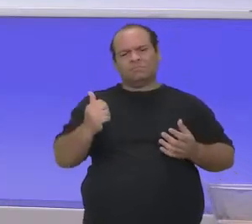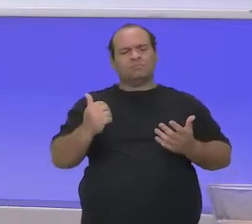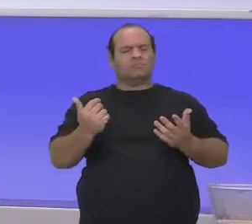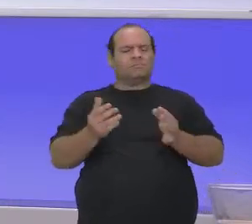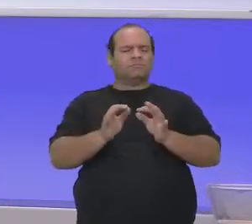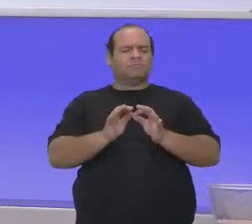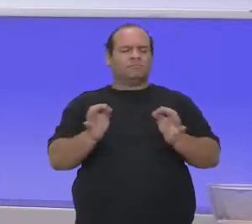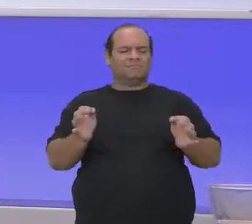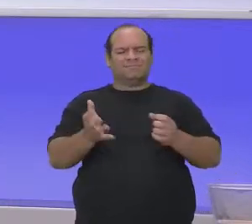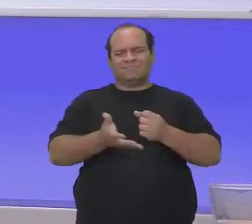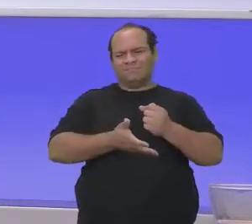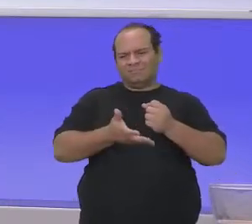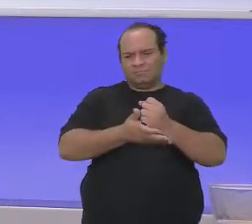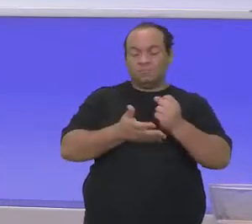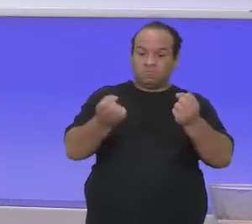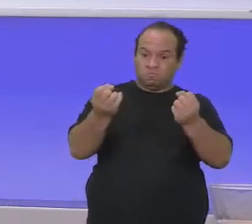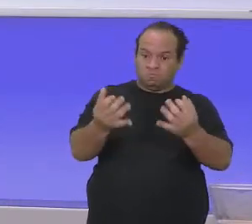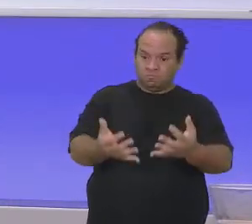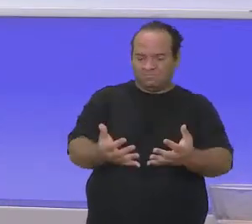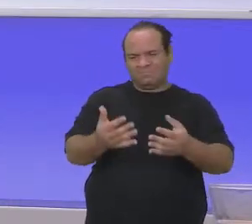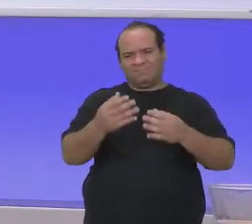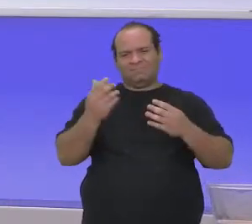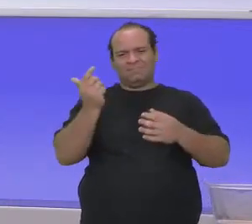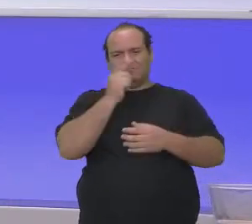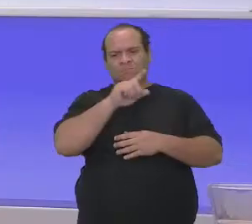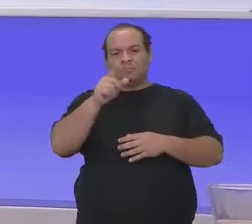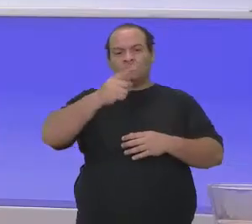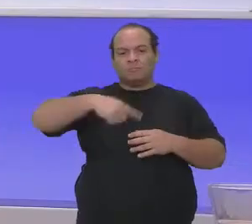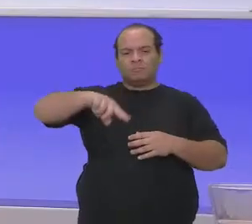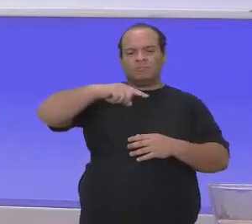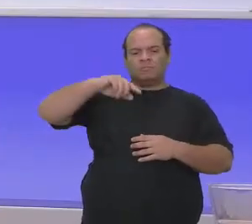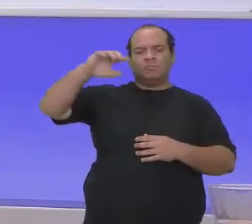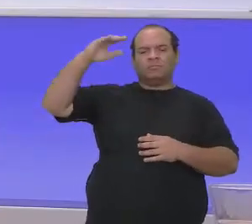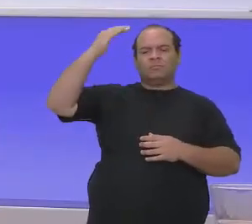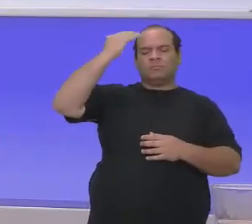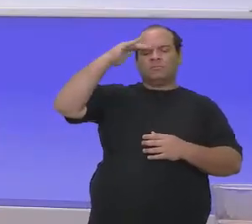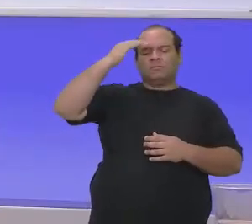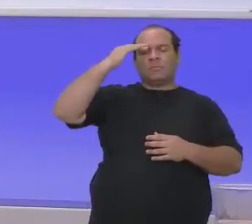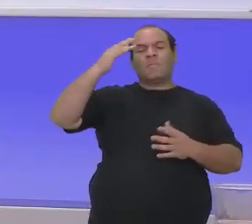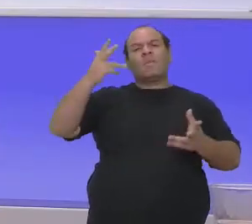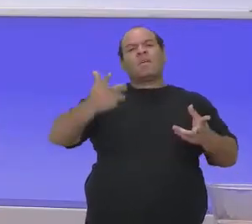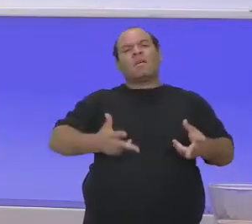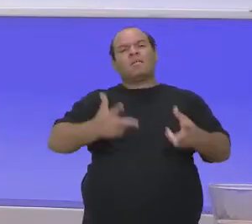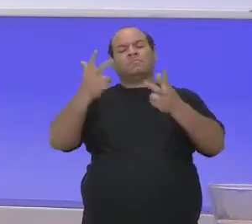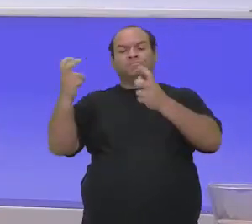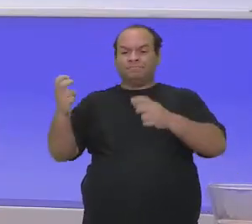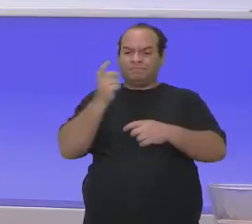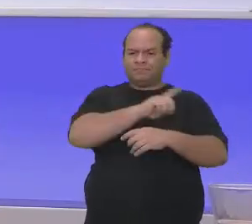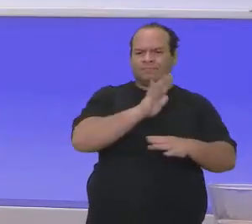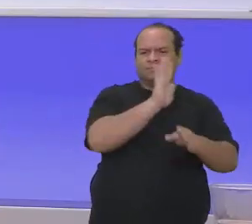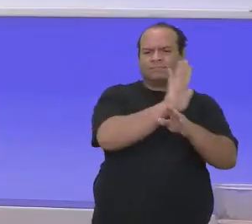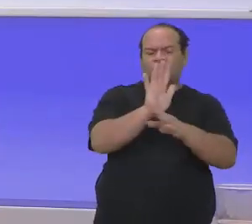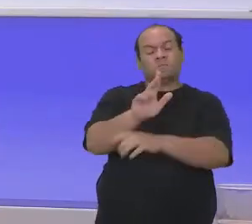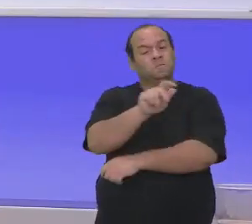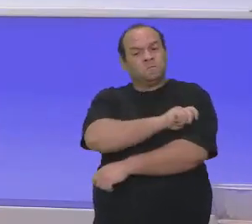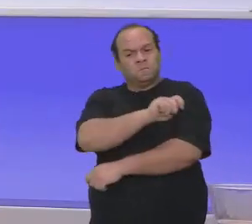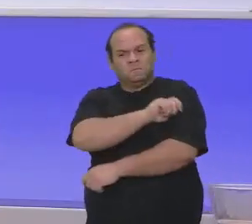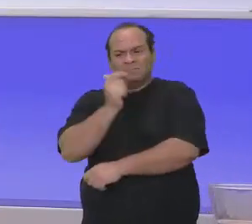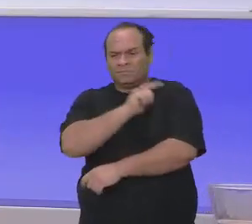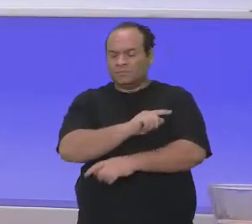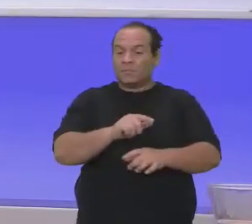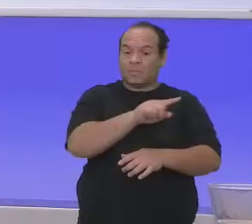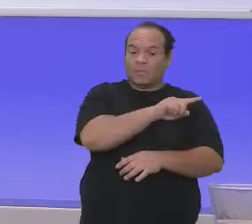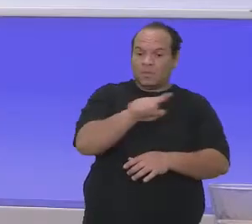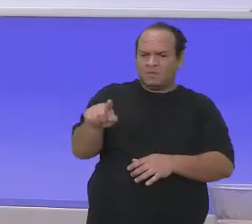lúdica, didática, para que a gente absorva e consiga repassar, né, para os alunos como que a gente